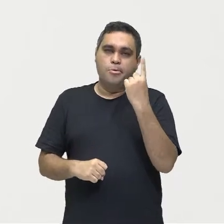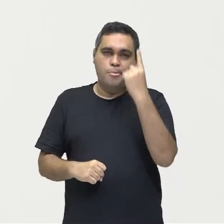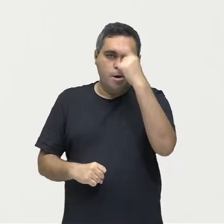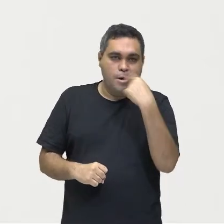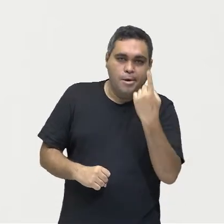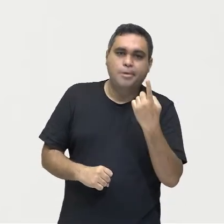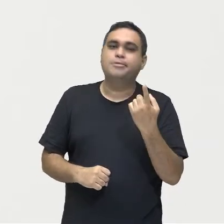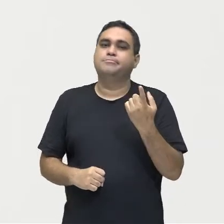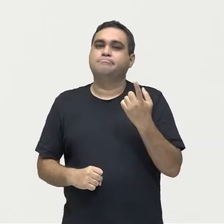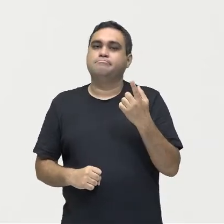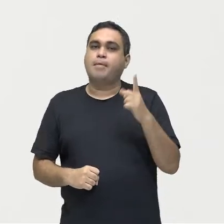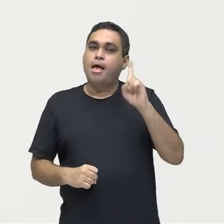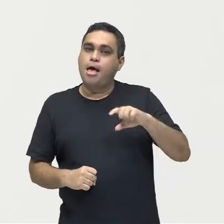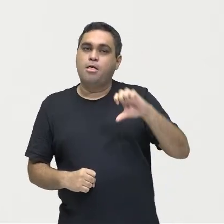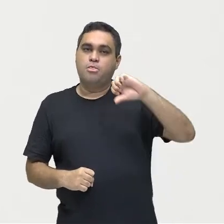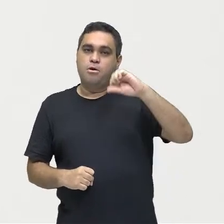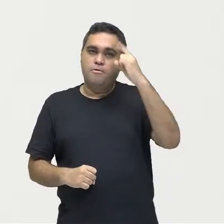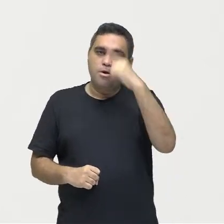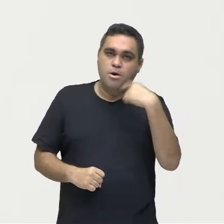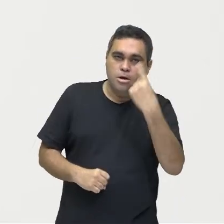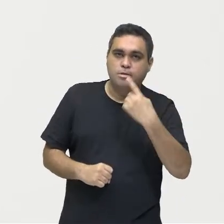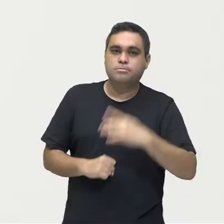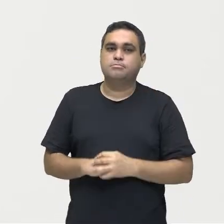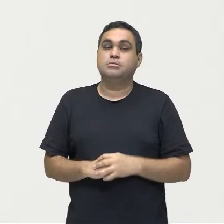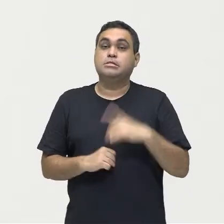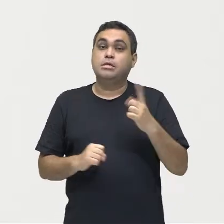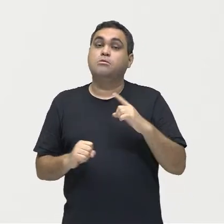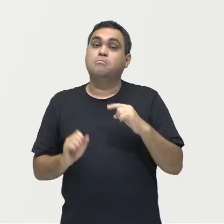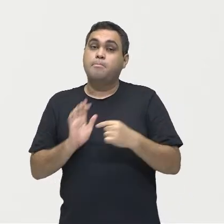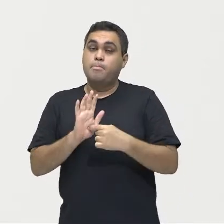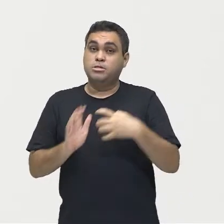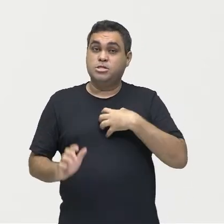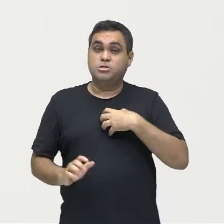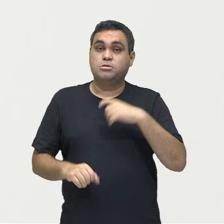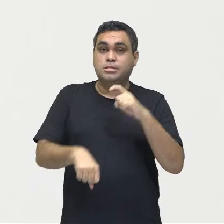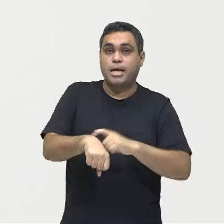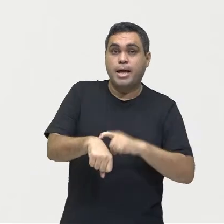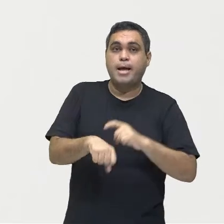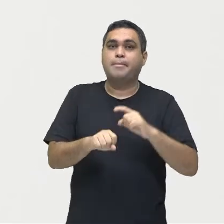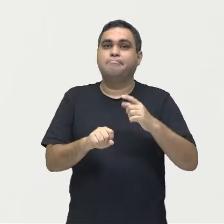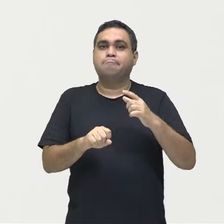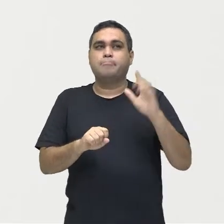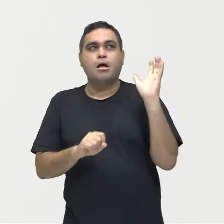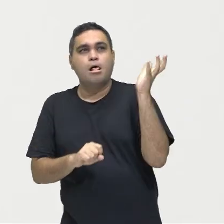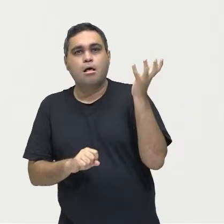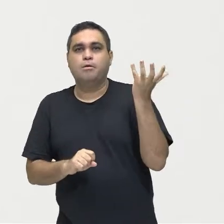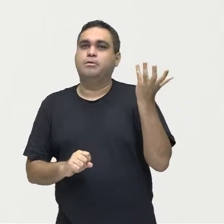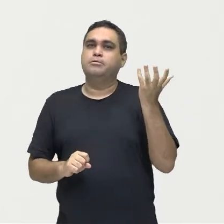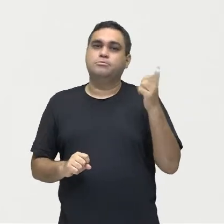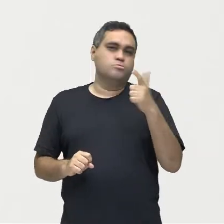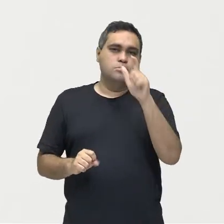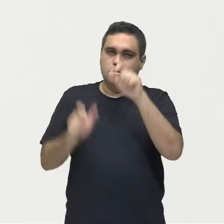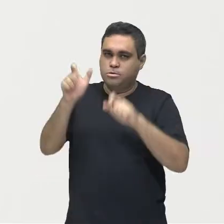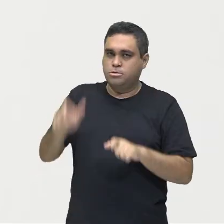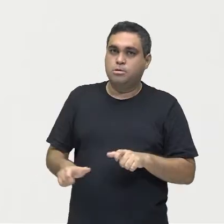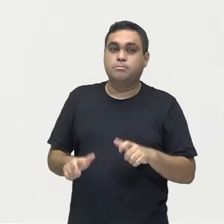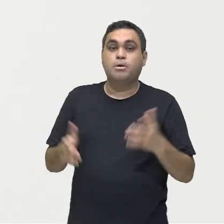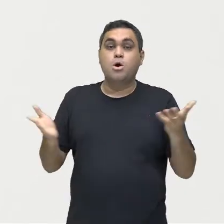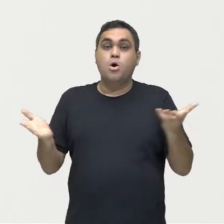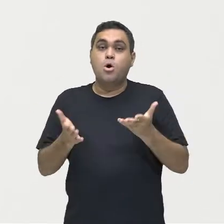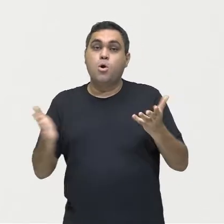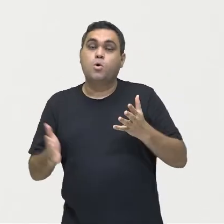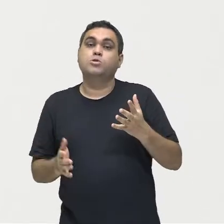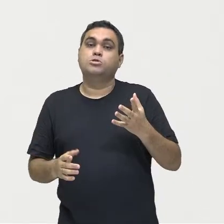hora, são 9 horas. O verbo ser indicando tempo, temperatura, não possuem sujeito. Hoje